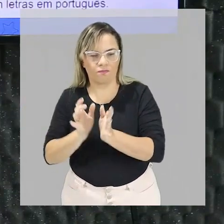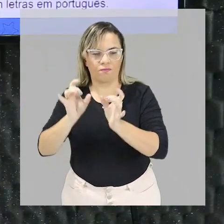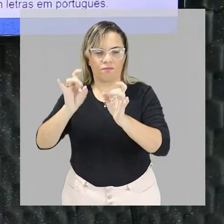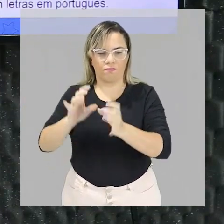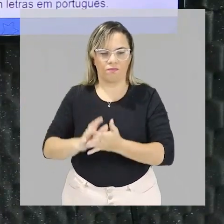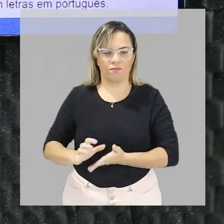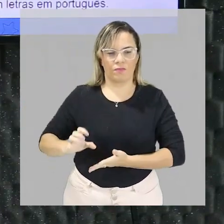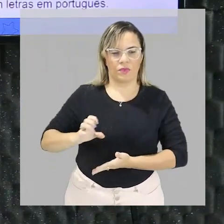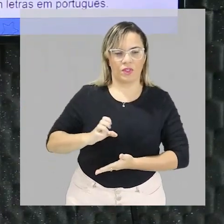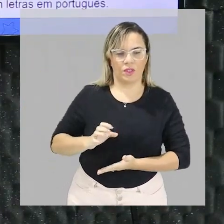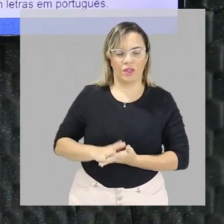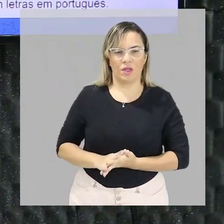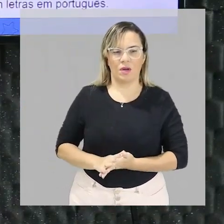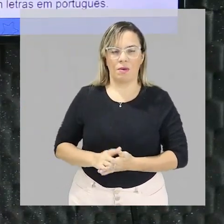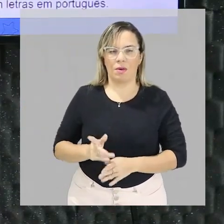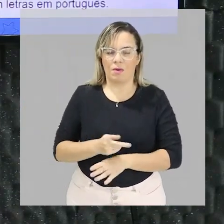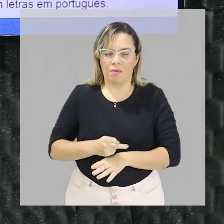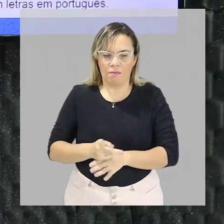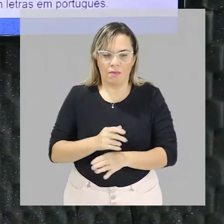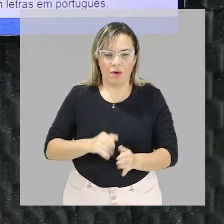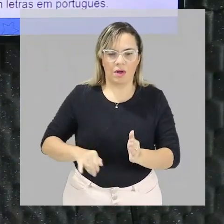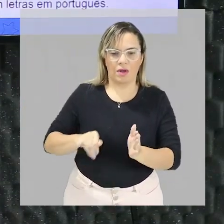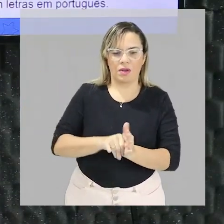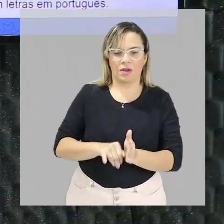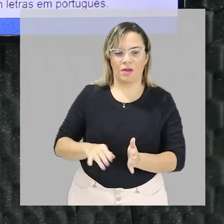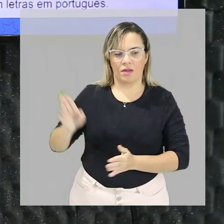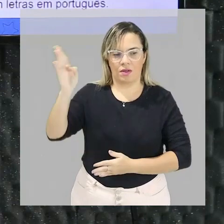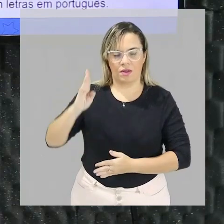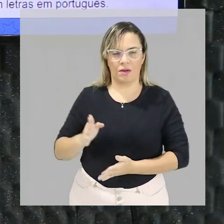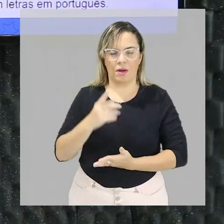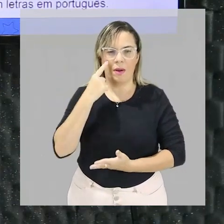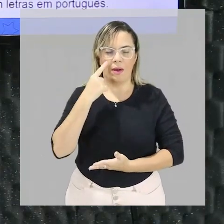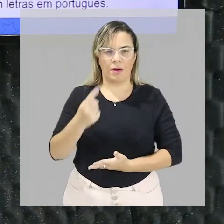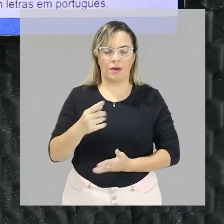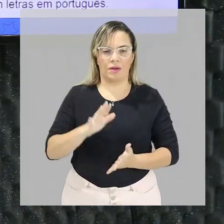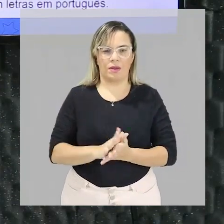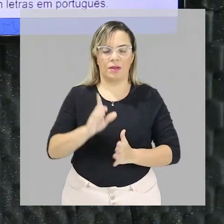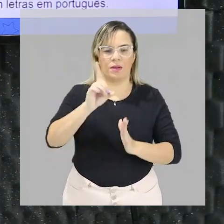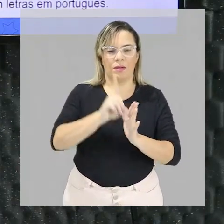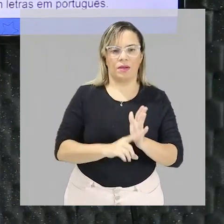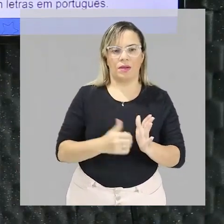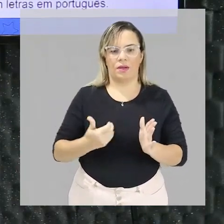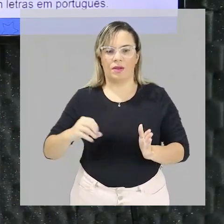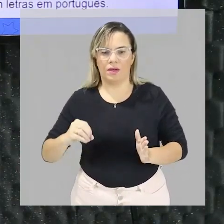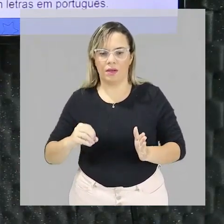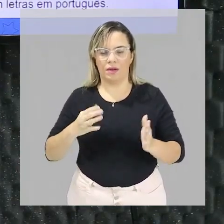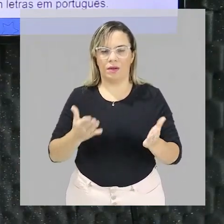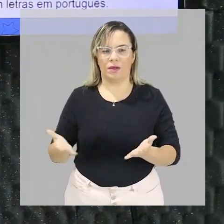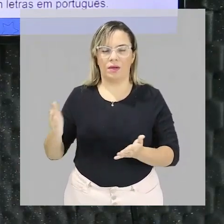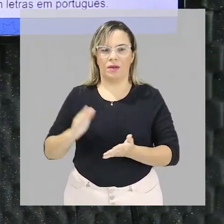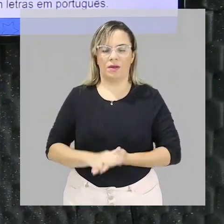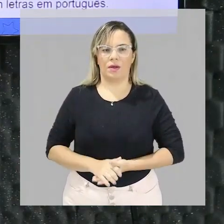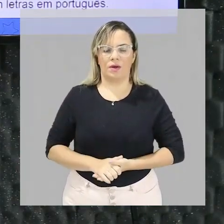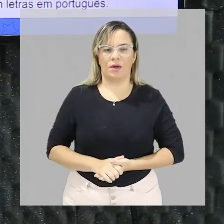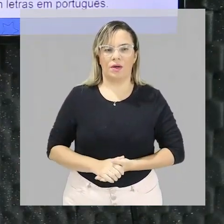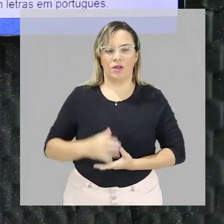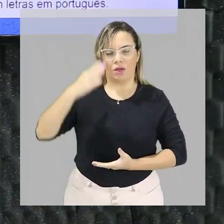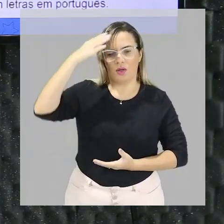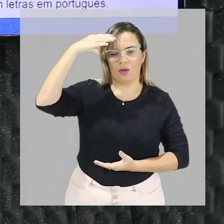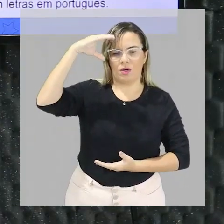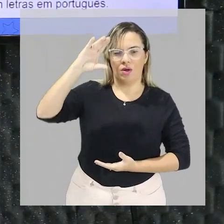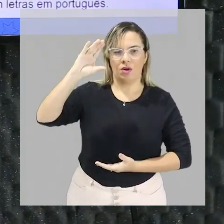identidade brasileira. Então, observe que, na verdade, a década de 60 é uma década de efervescência